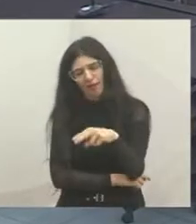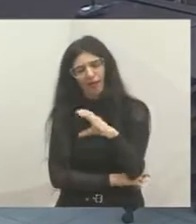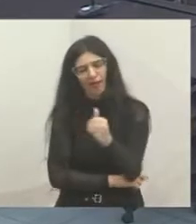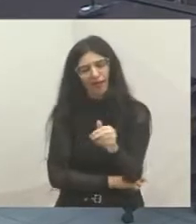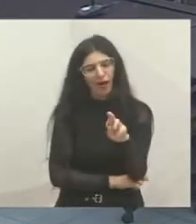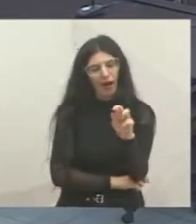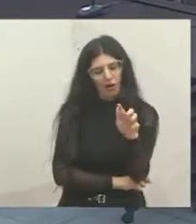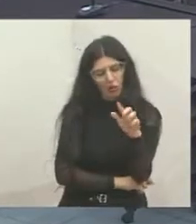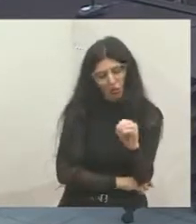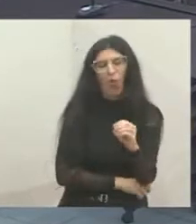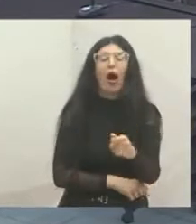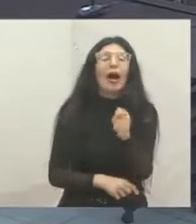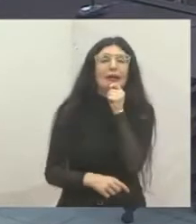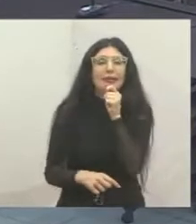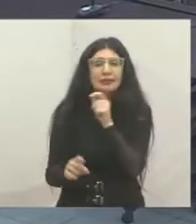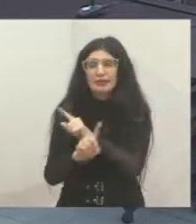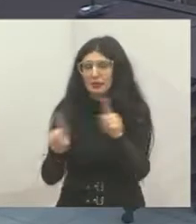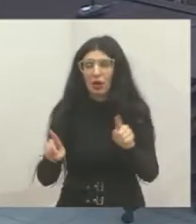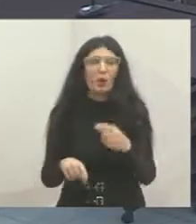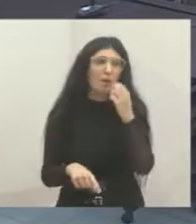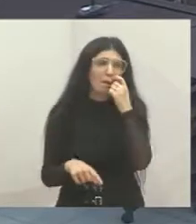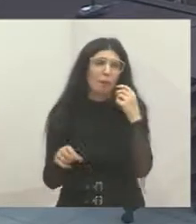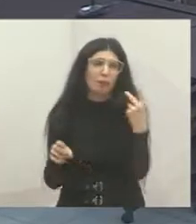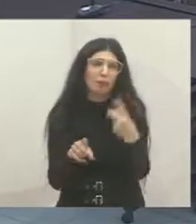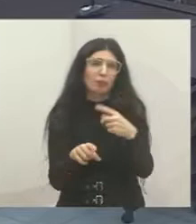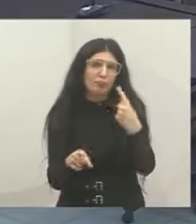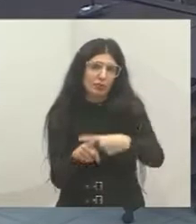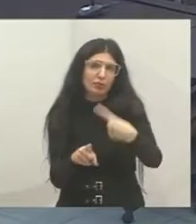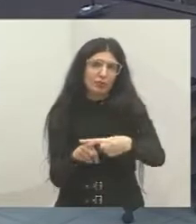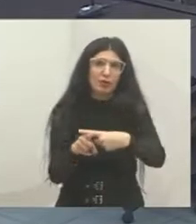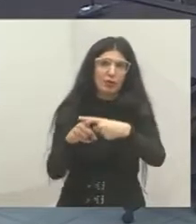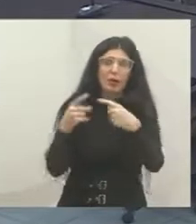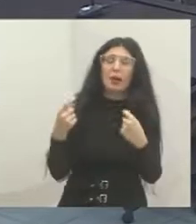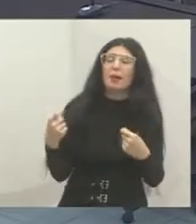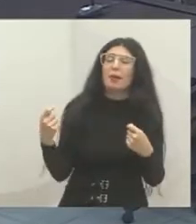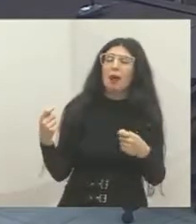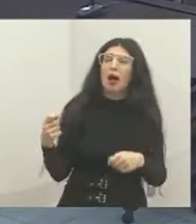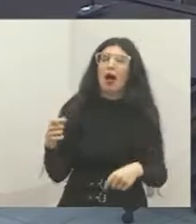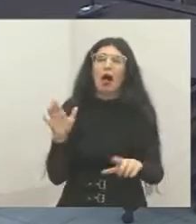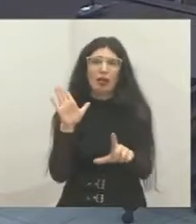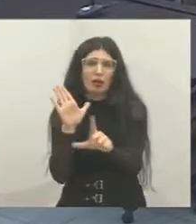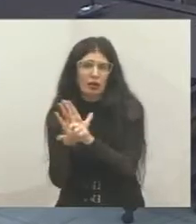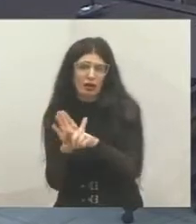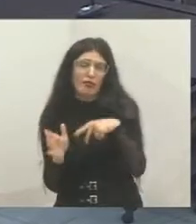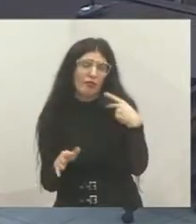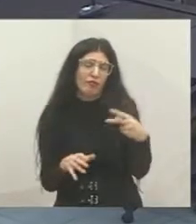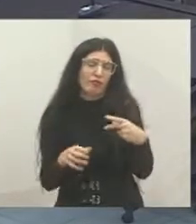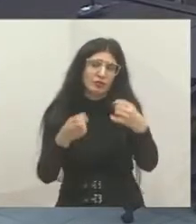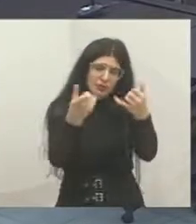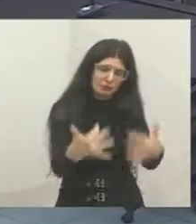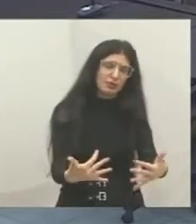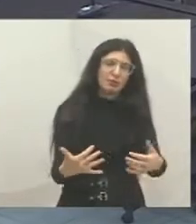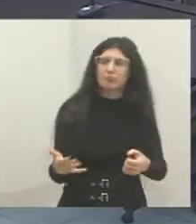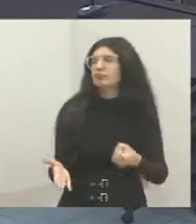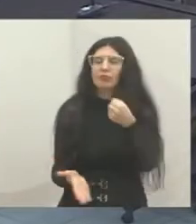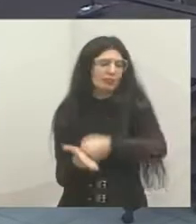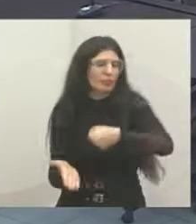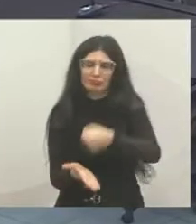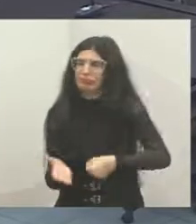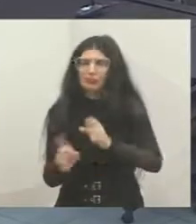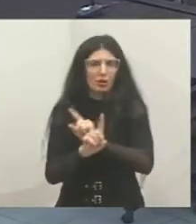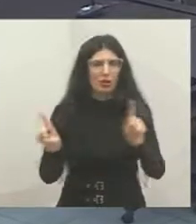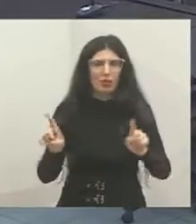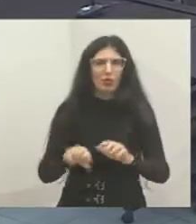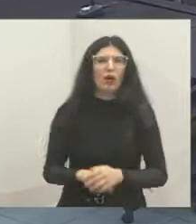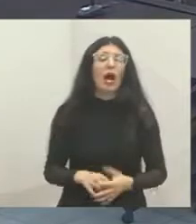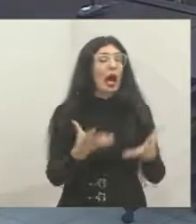está, devido ainda à própria inserção da lei não ter essa obrigatoriedade, embora ela cite. Temos que ter claro que a citação é